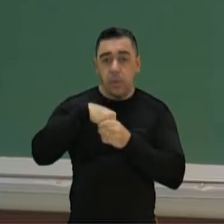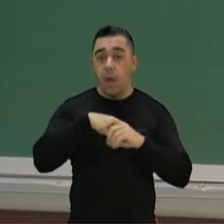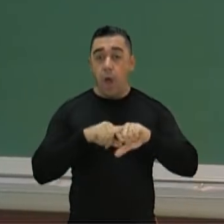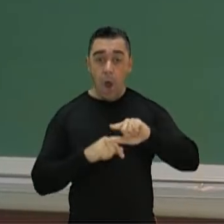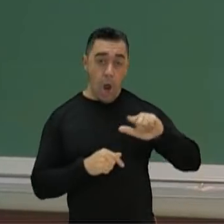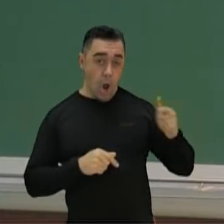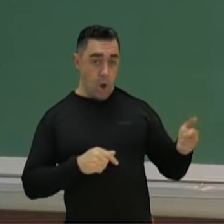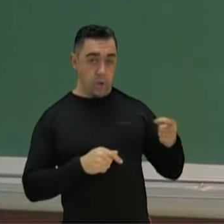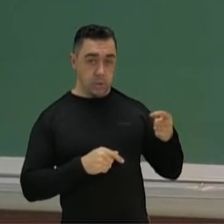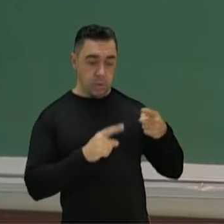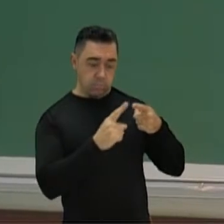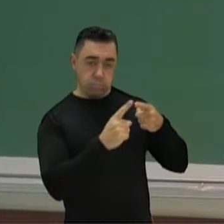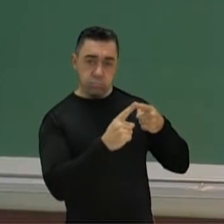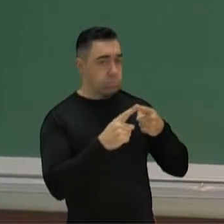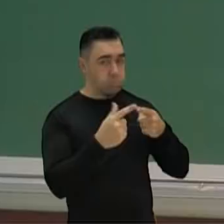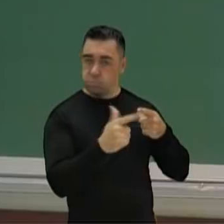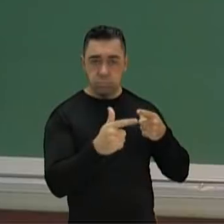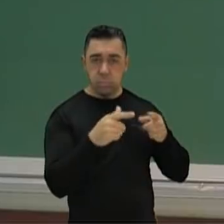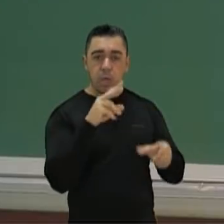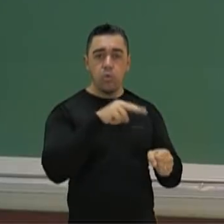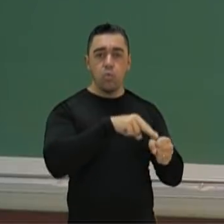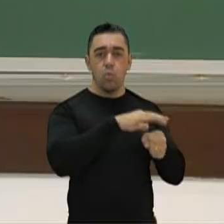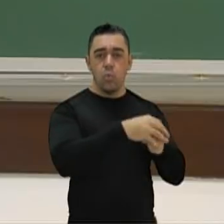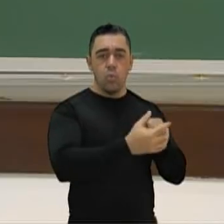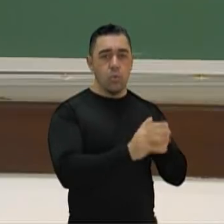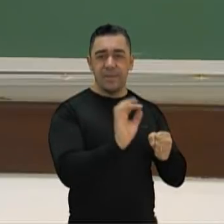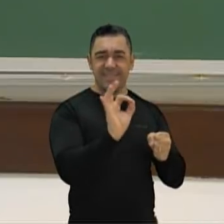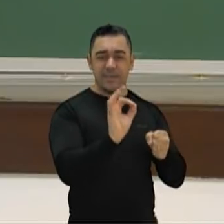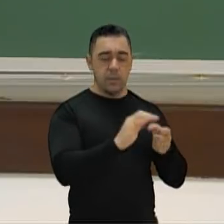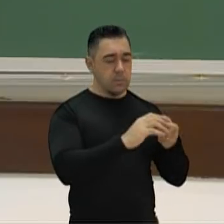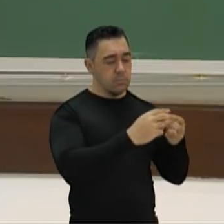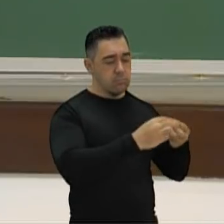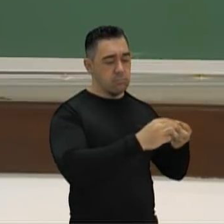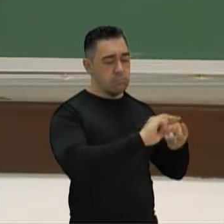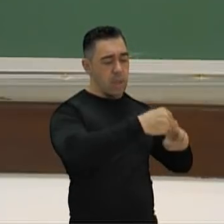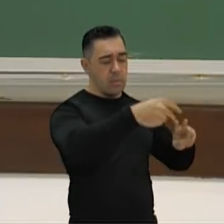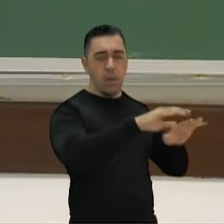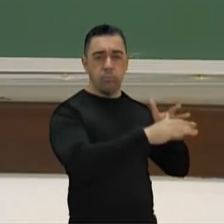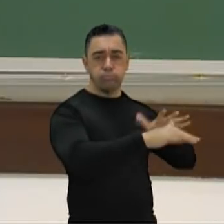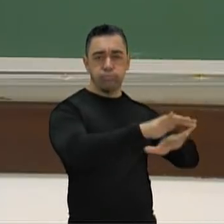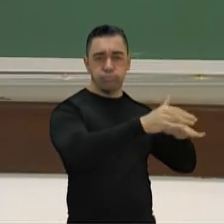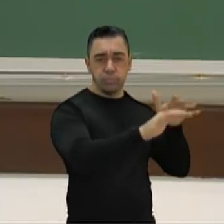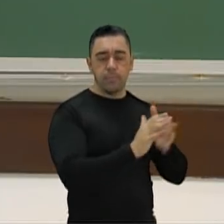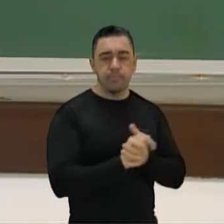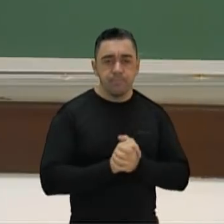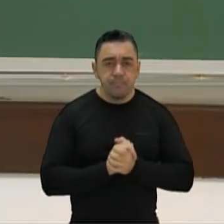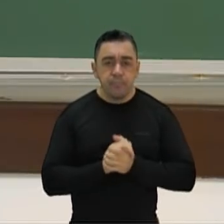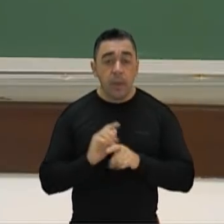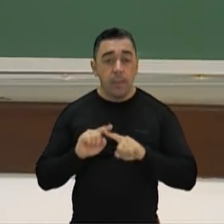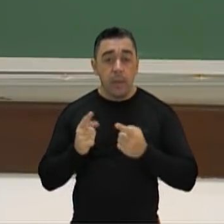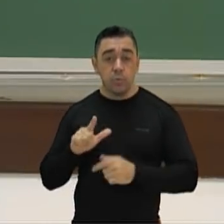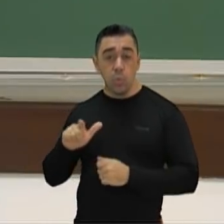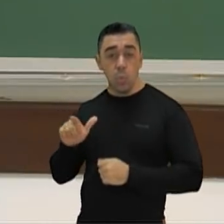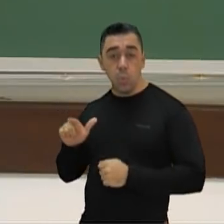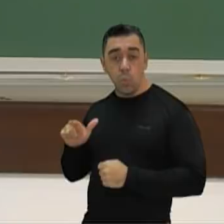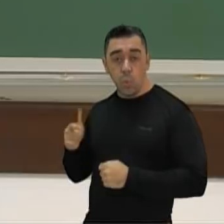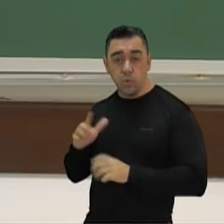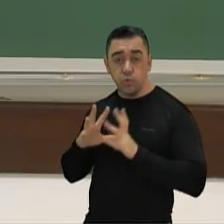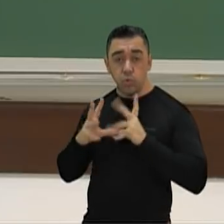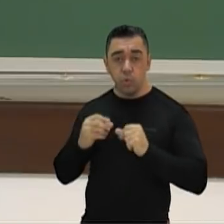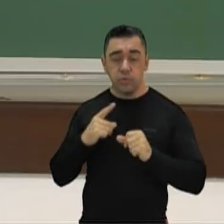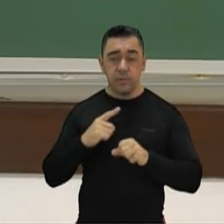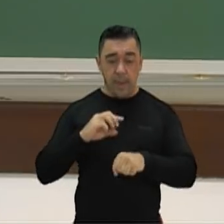tipos de células têm uma membrana que envolve e protege a célula e troca substâncias com o